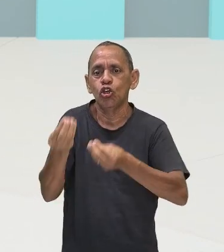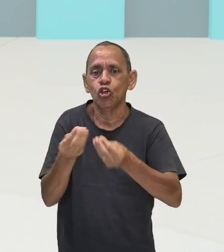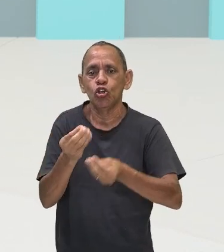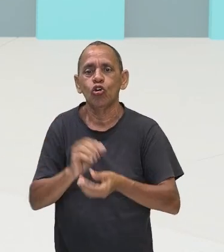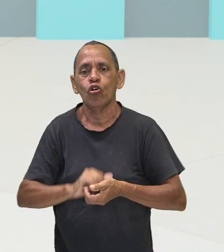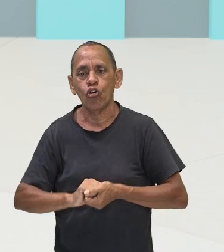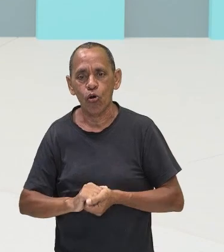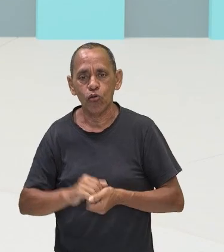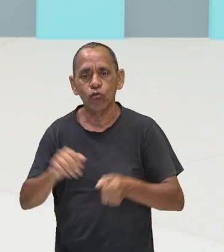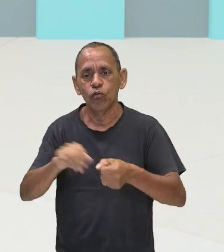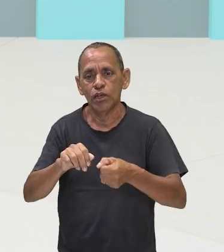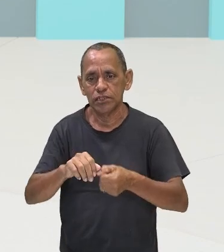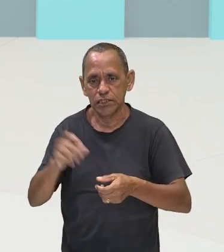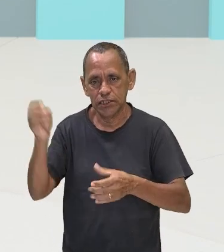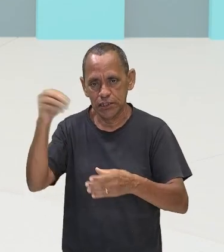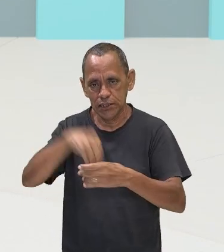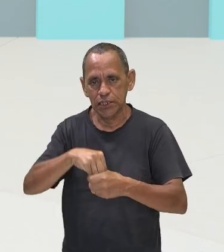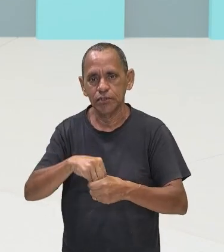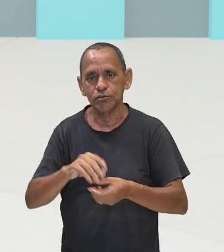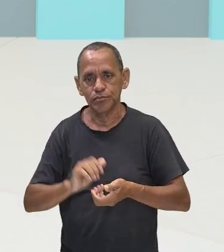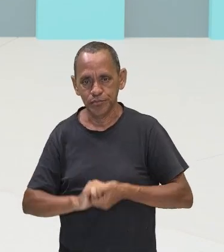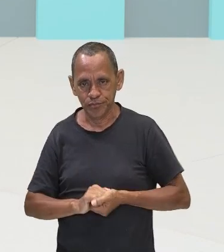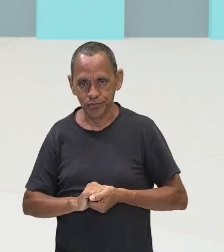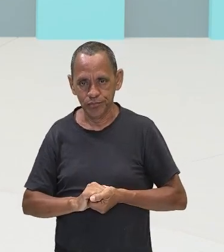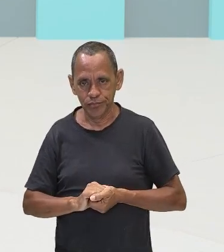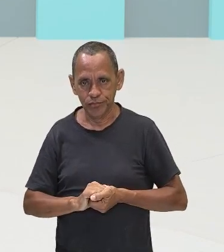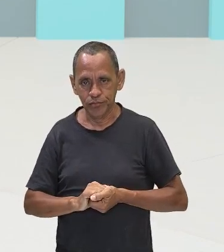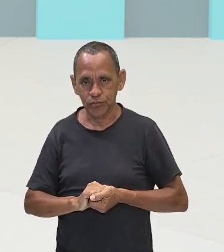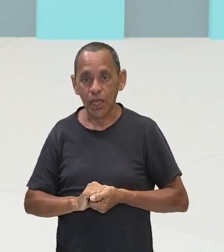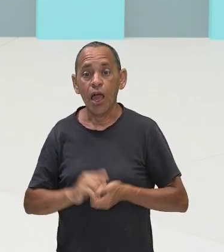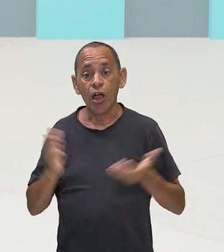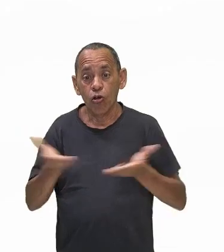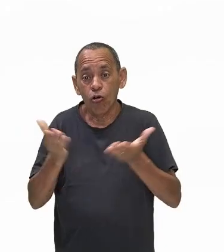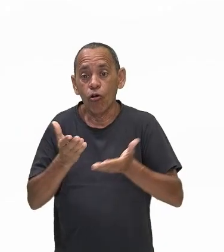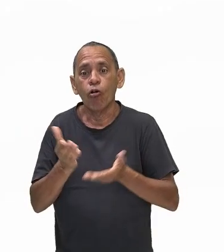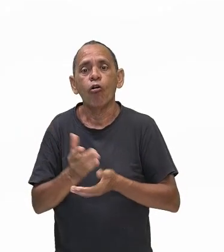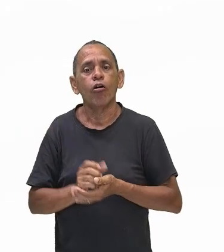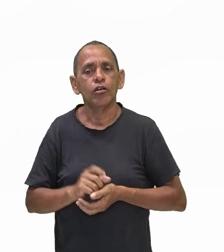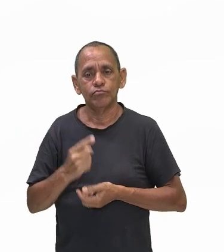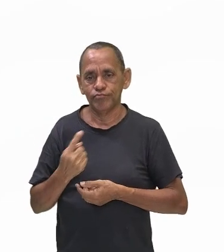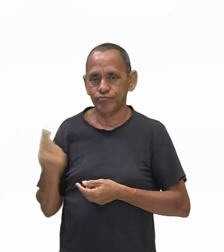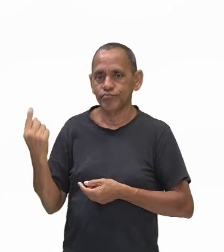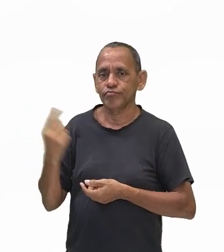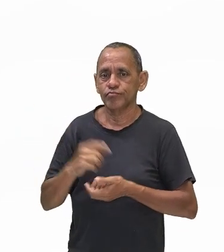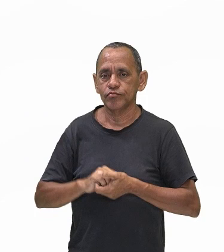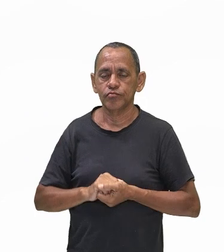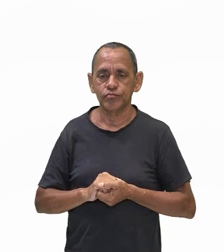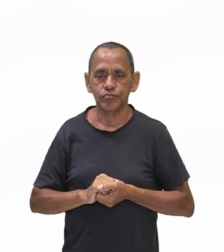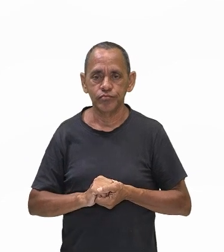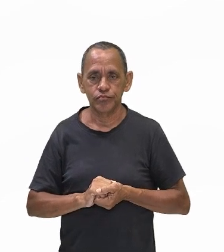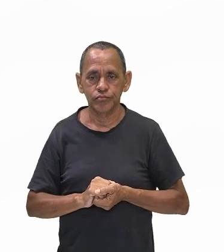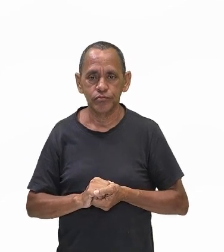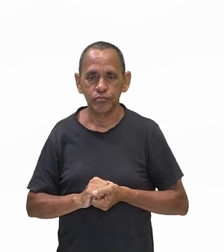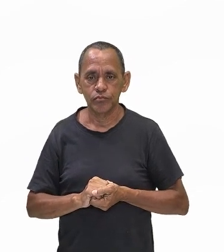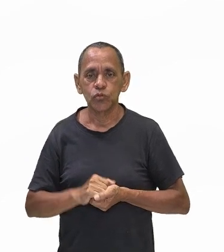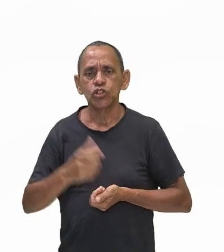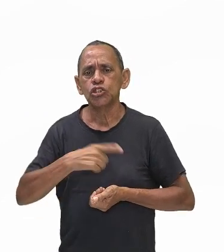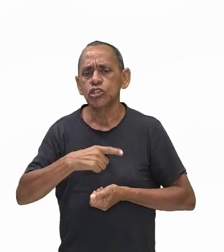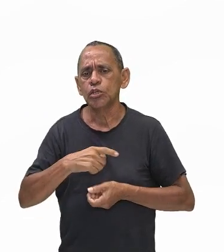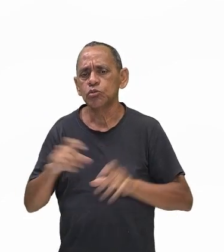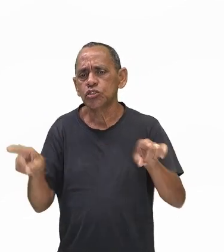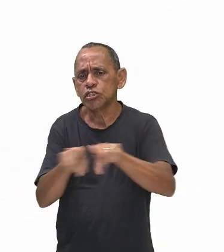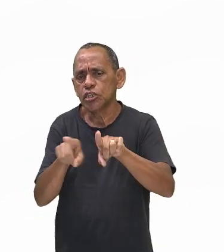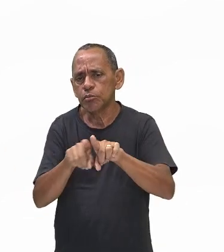no desenvolvimento, beleza? Agora eu quero que vocês vejam outra situação comigo aí, acompanhe. Então, nós temos